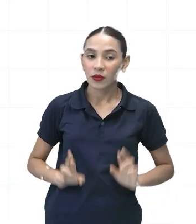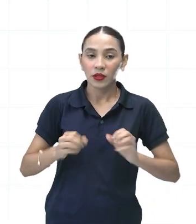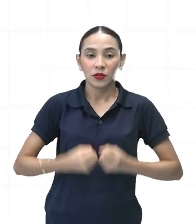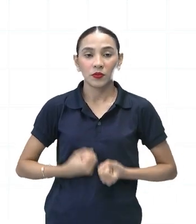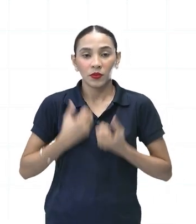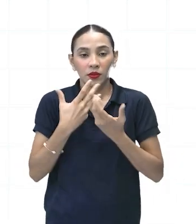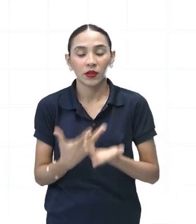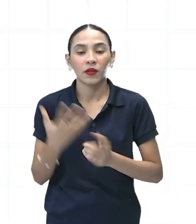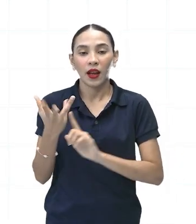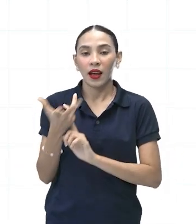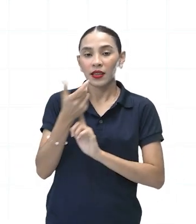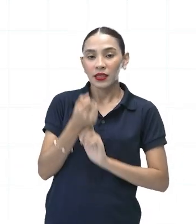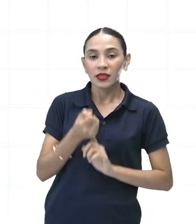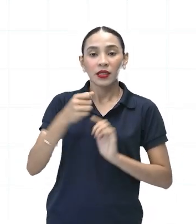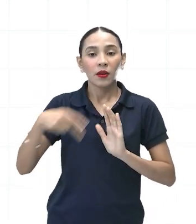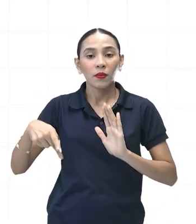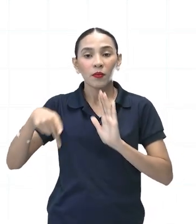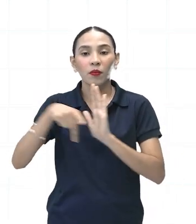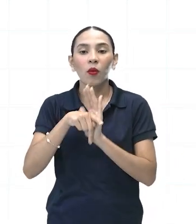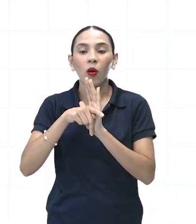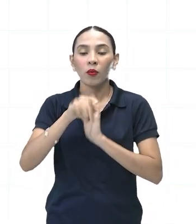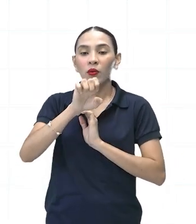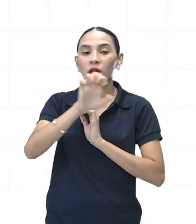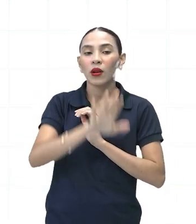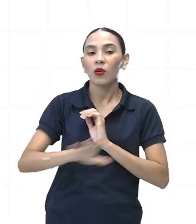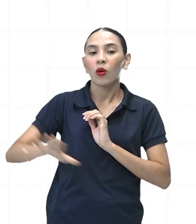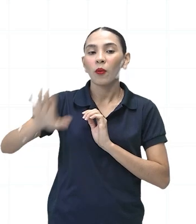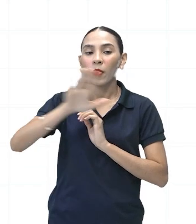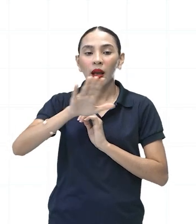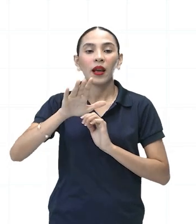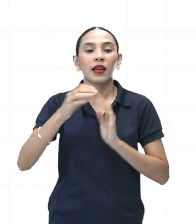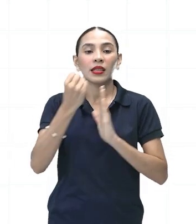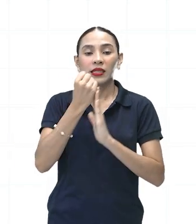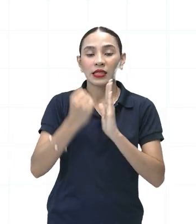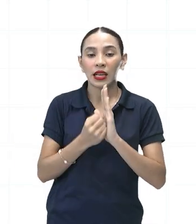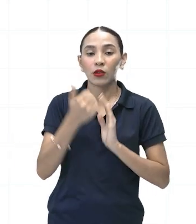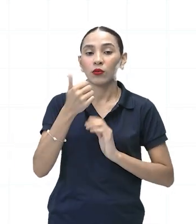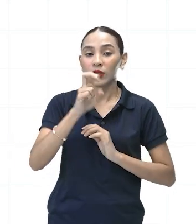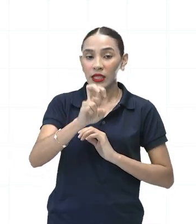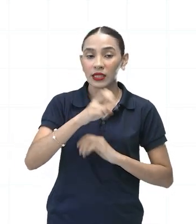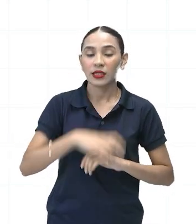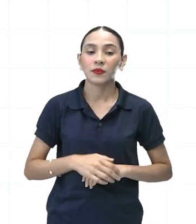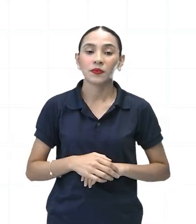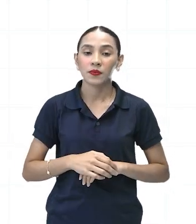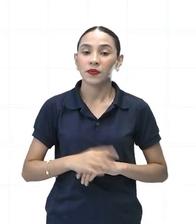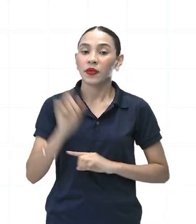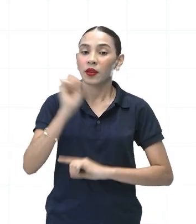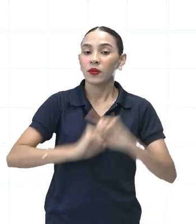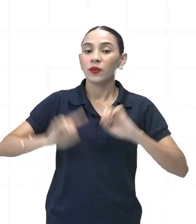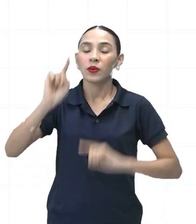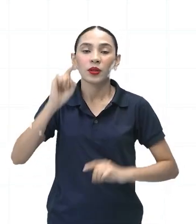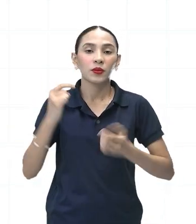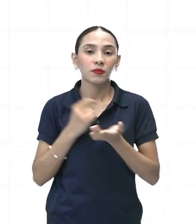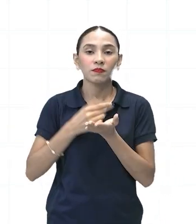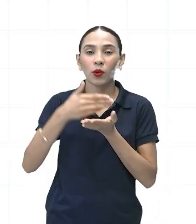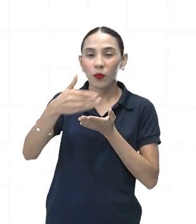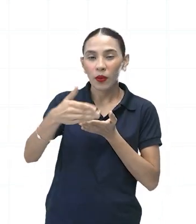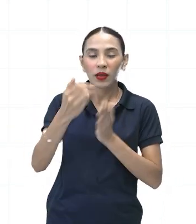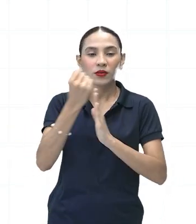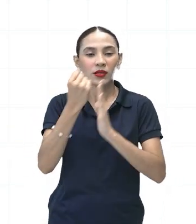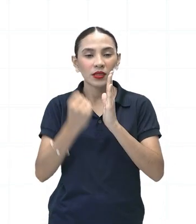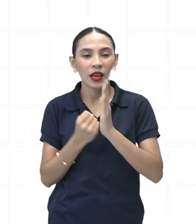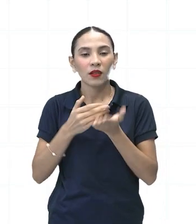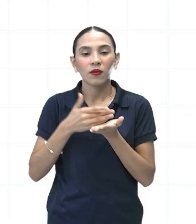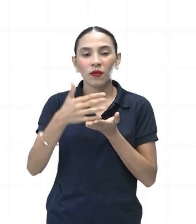expressão artística, originada nas cortes europeias no século XV. Ela evoluiu ao longo dos